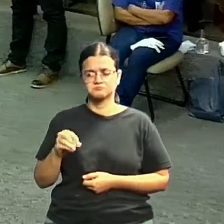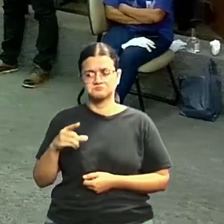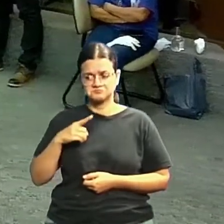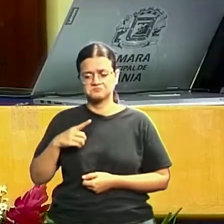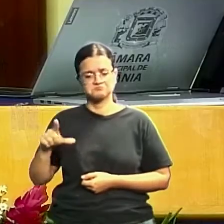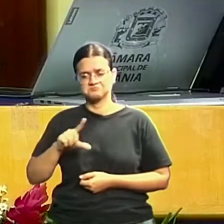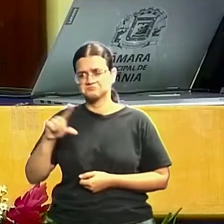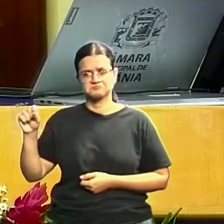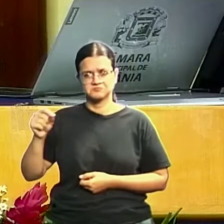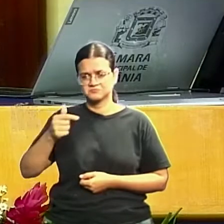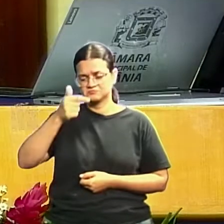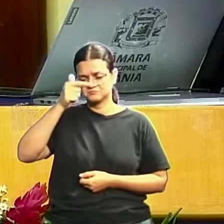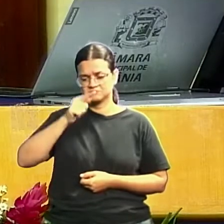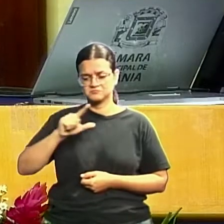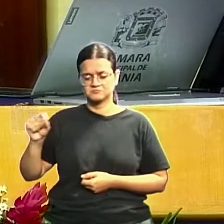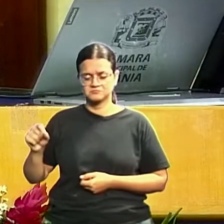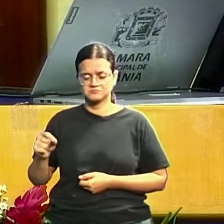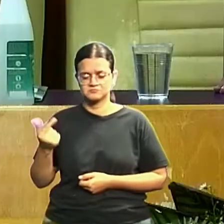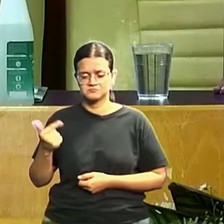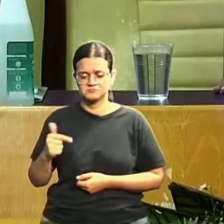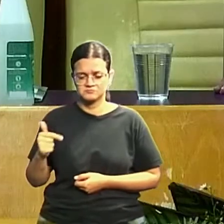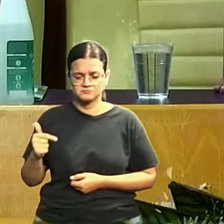estava aqui, ausente momentaneamente.